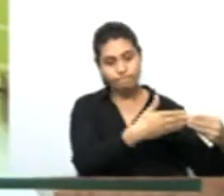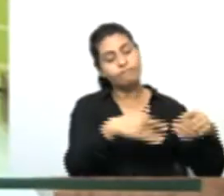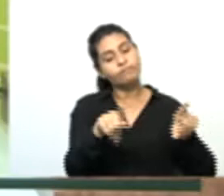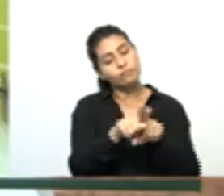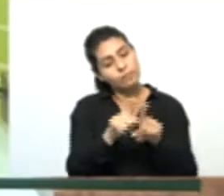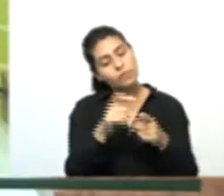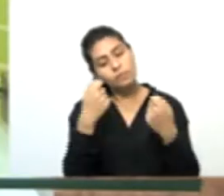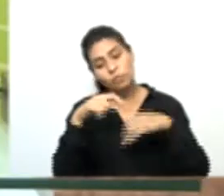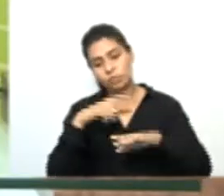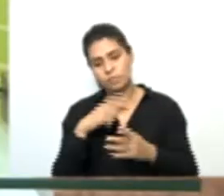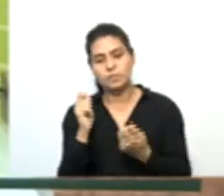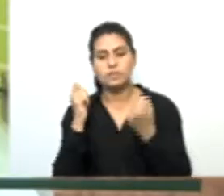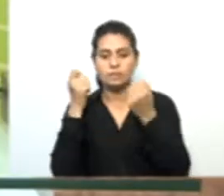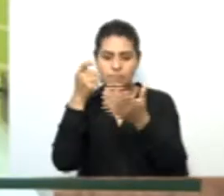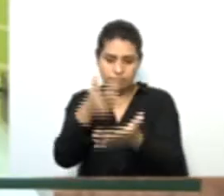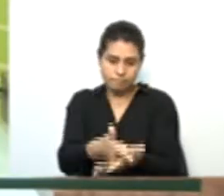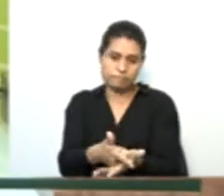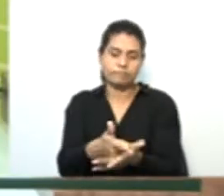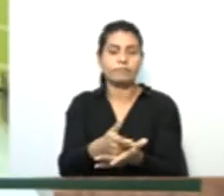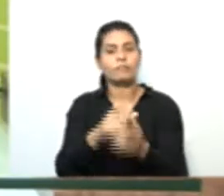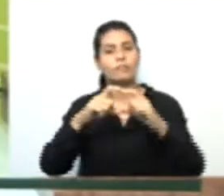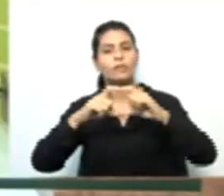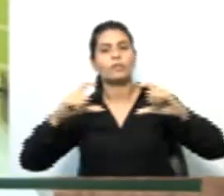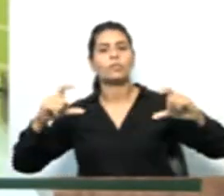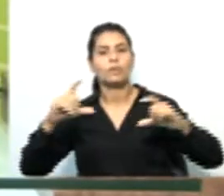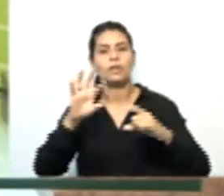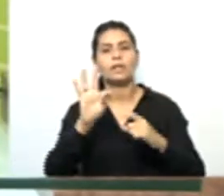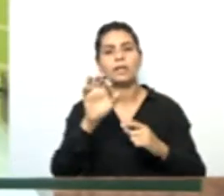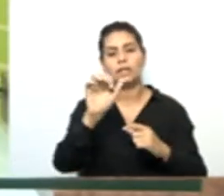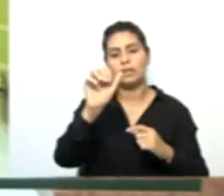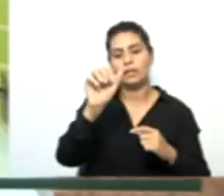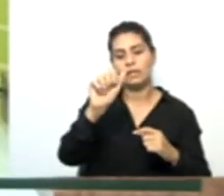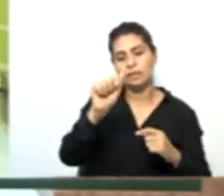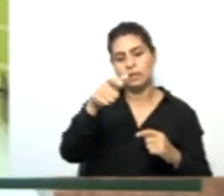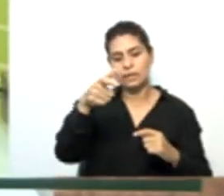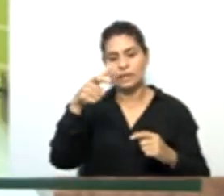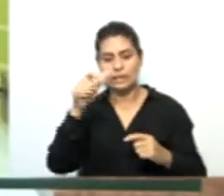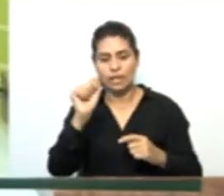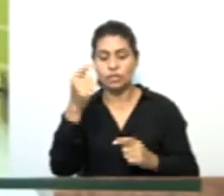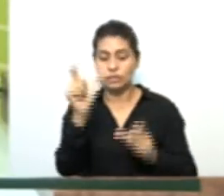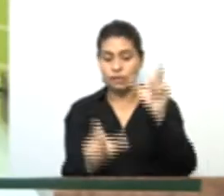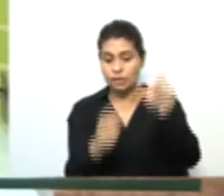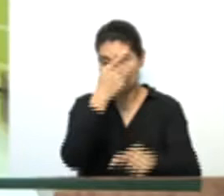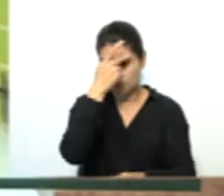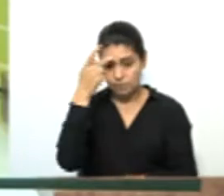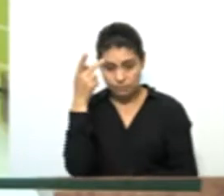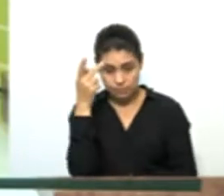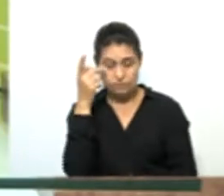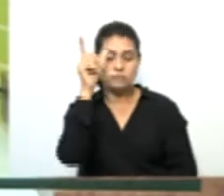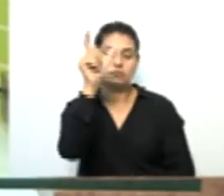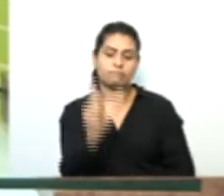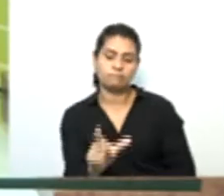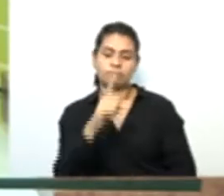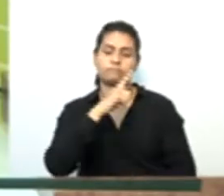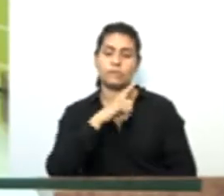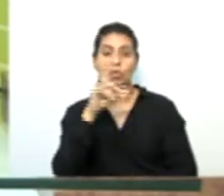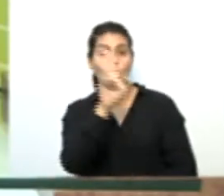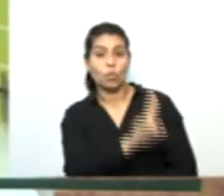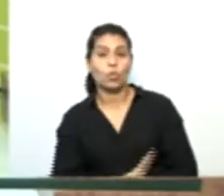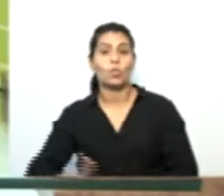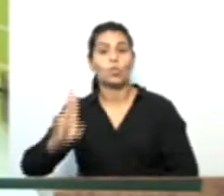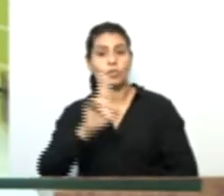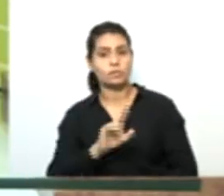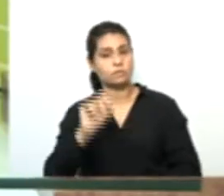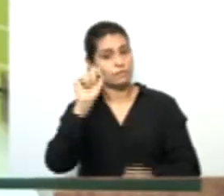todas essas despesas são pagas com uma taxa de administração, que cada cooperado, de acordo com o que ele usa, com